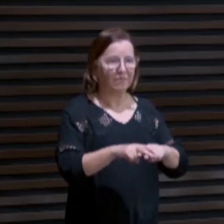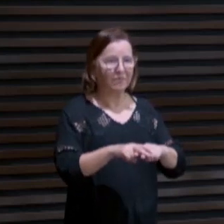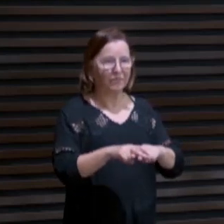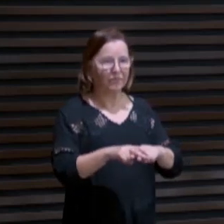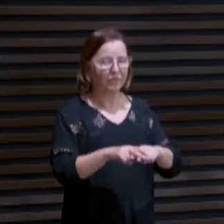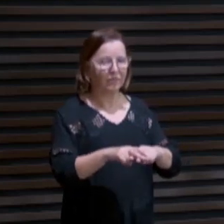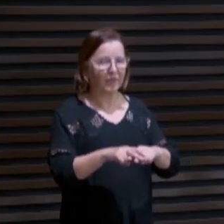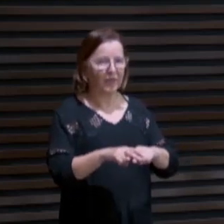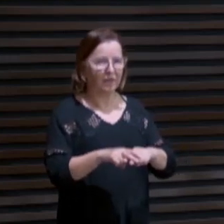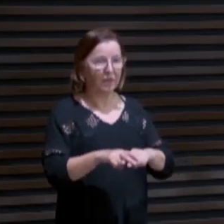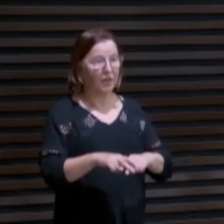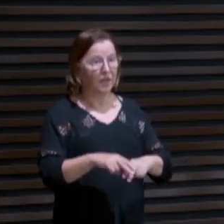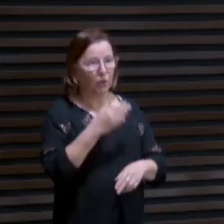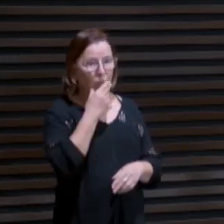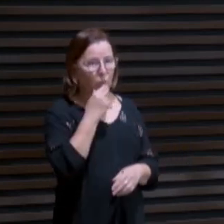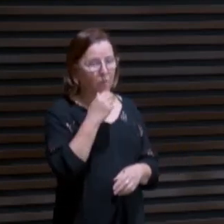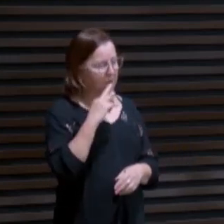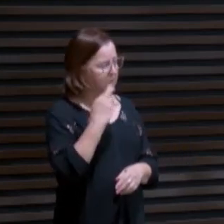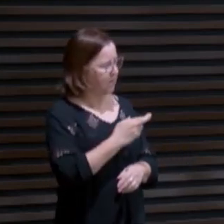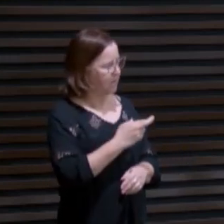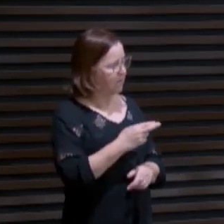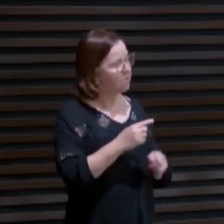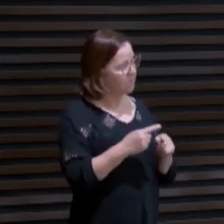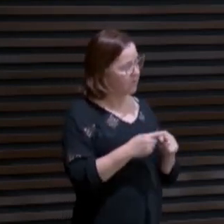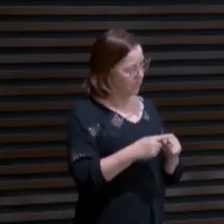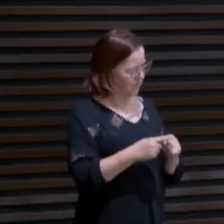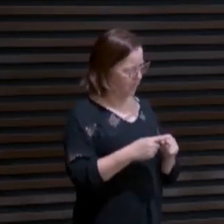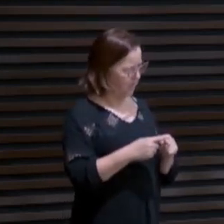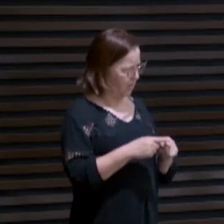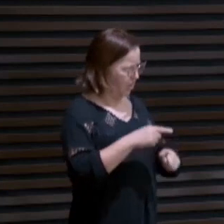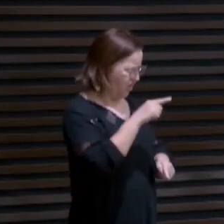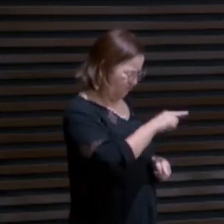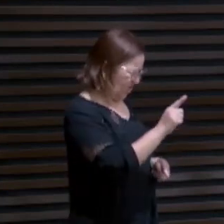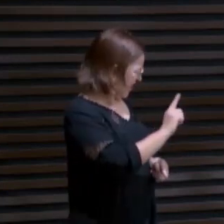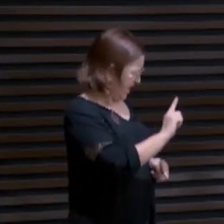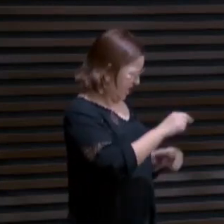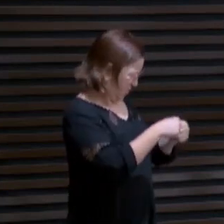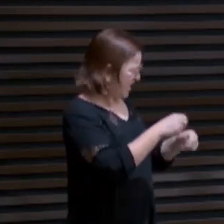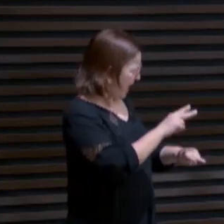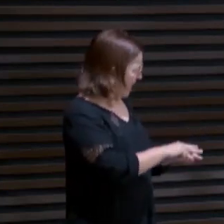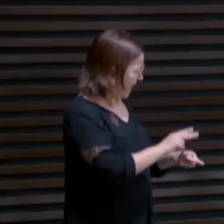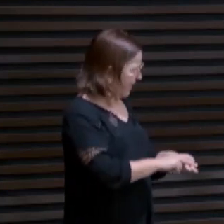E Niemöller respondeu: por que você não está na cadeia?